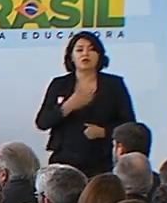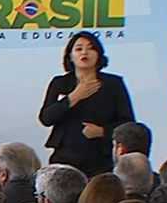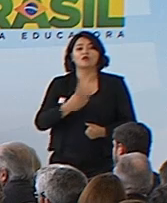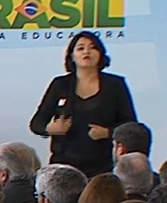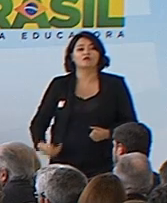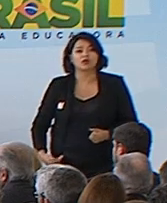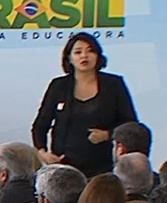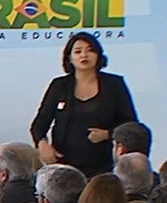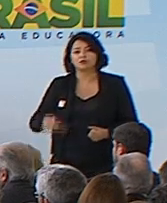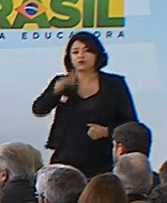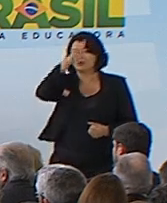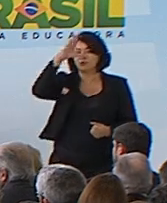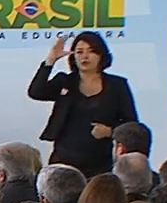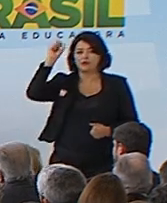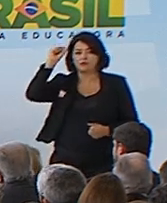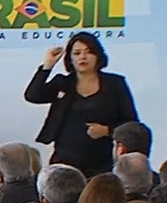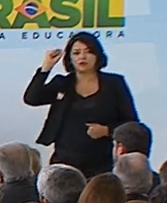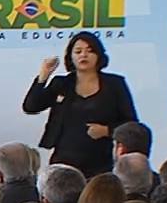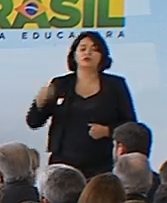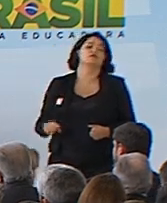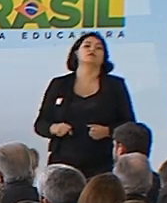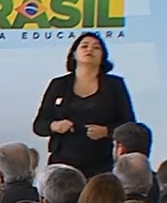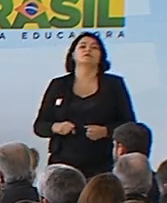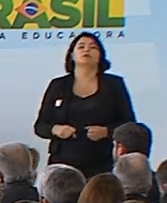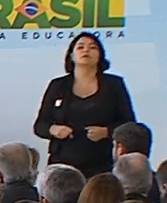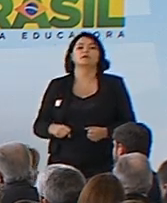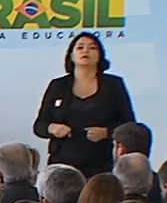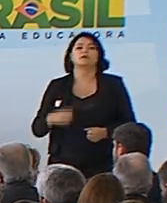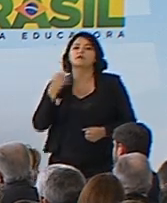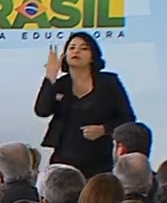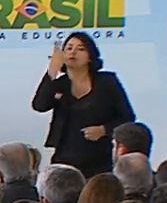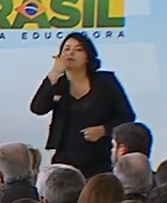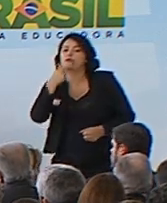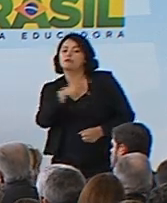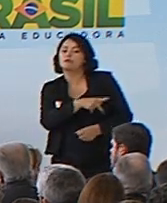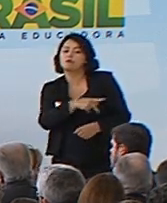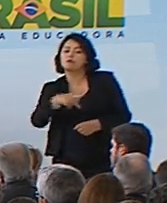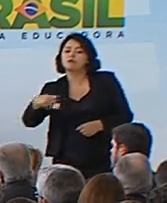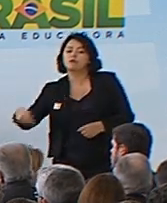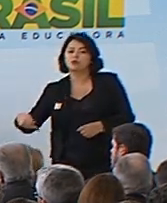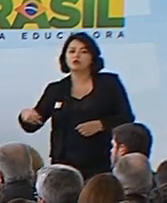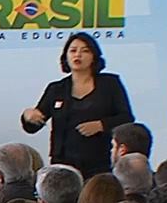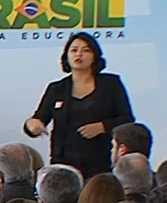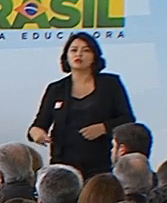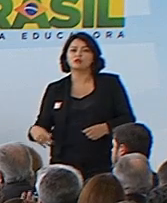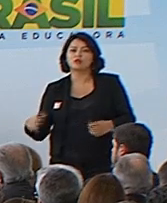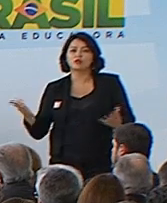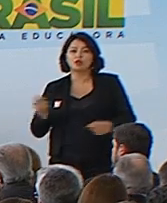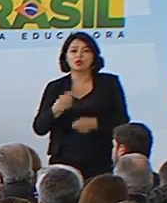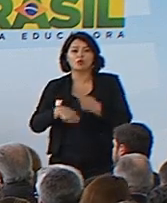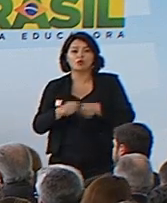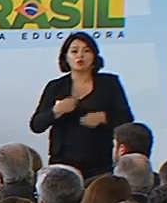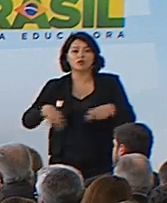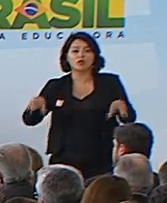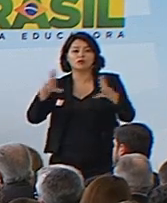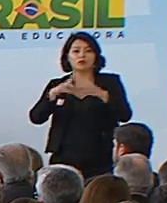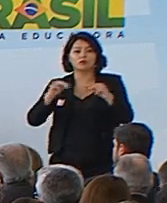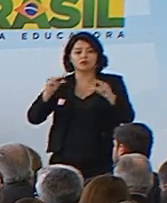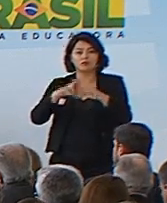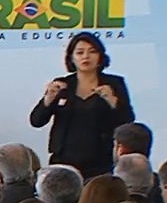e Prefeito né simultaneamente para esse belo projeto e certamente a economia do Distrito